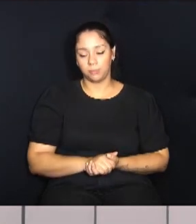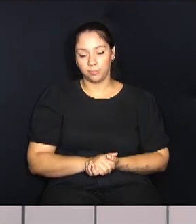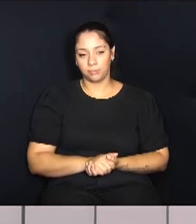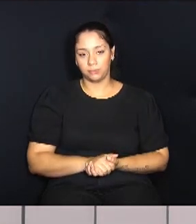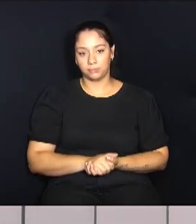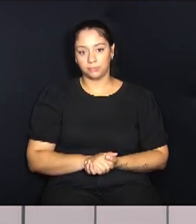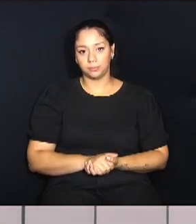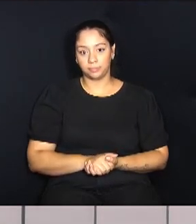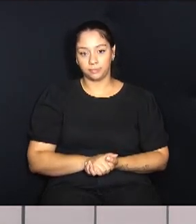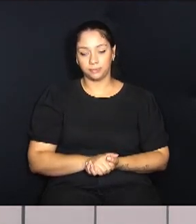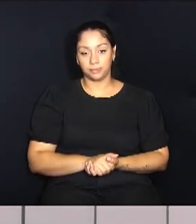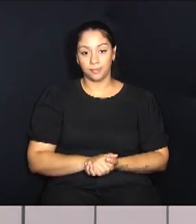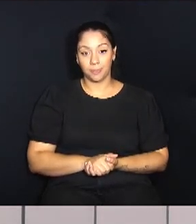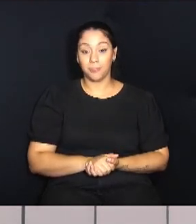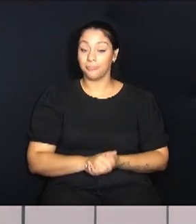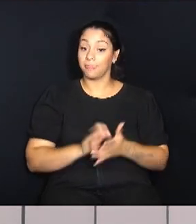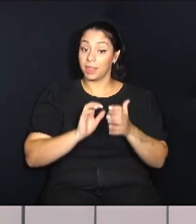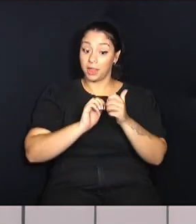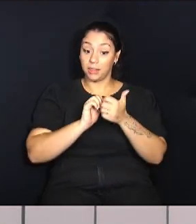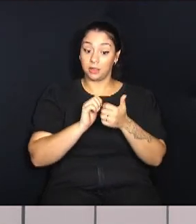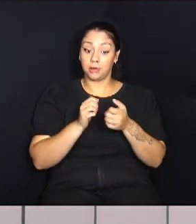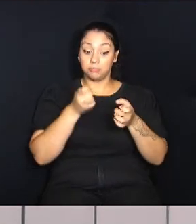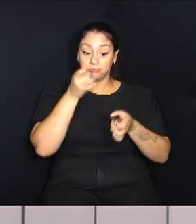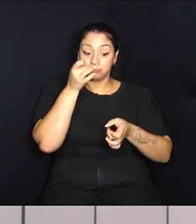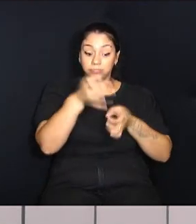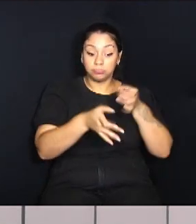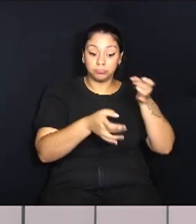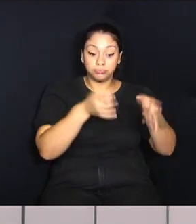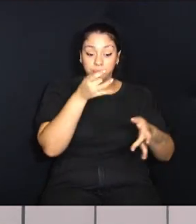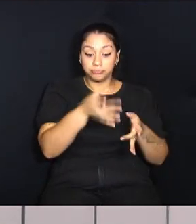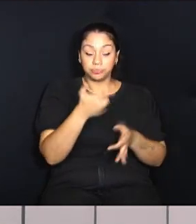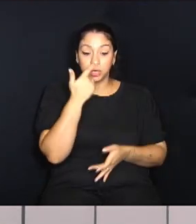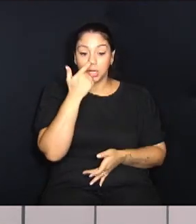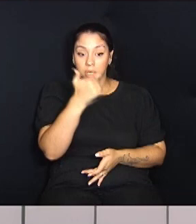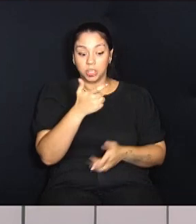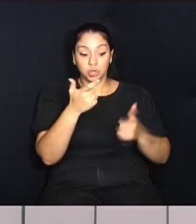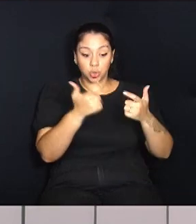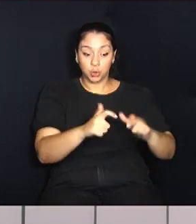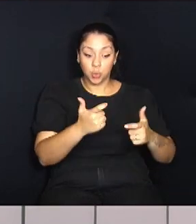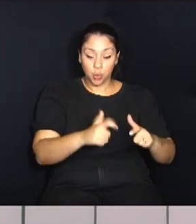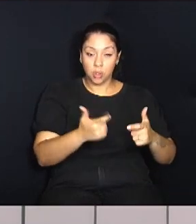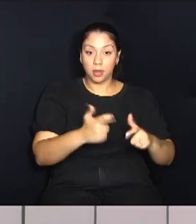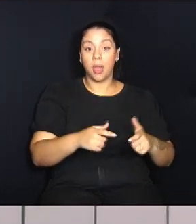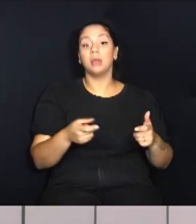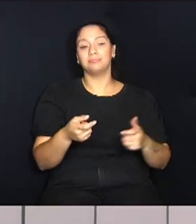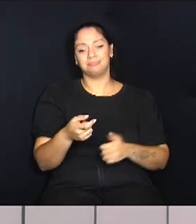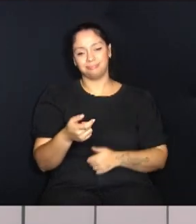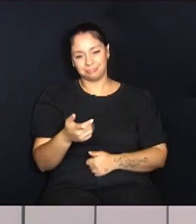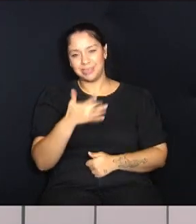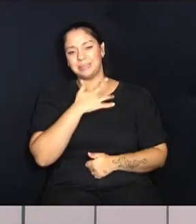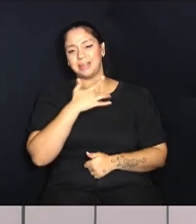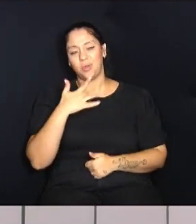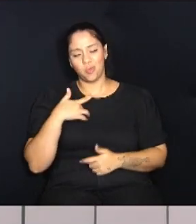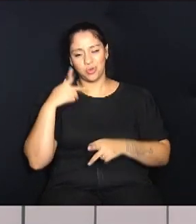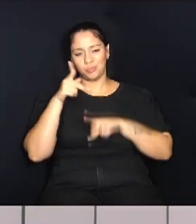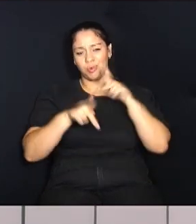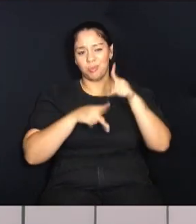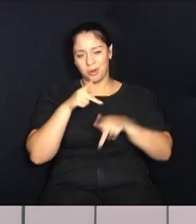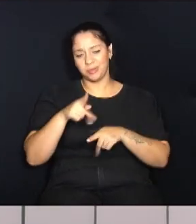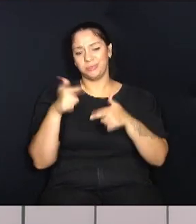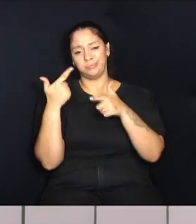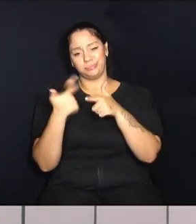Olha só, jogar entulho em local inadequado causa danos à saúde da população, além